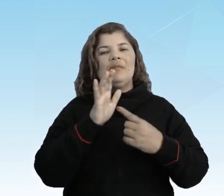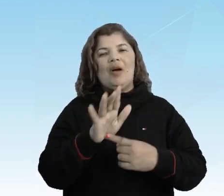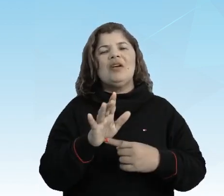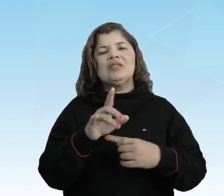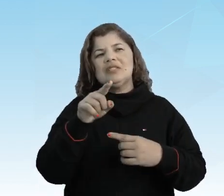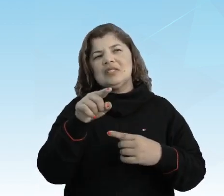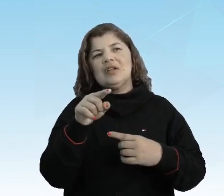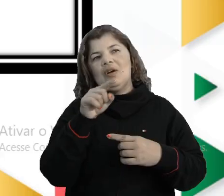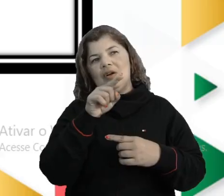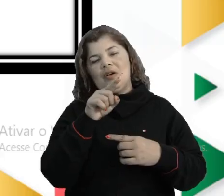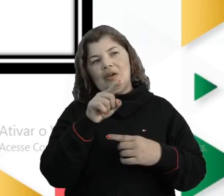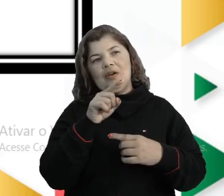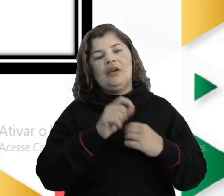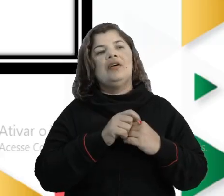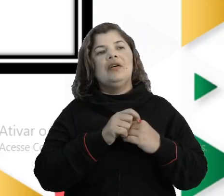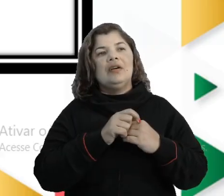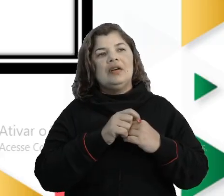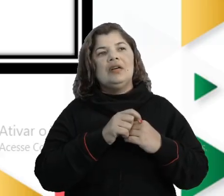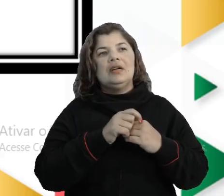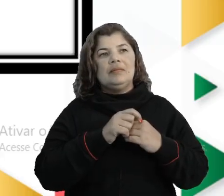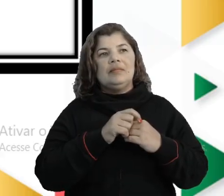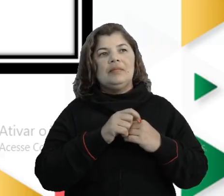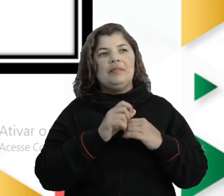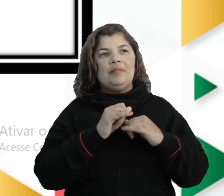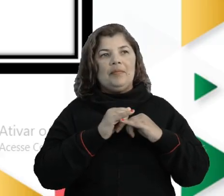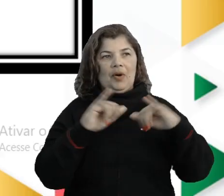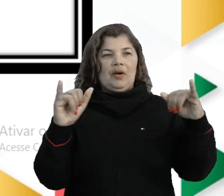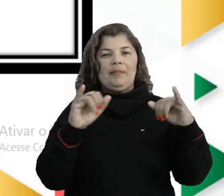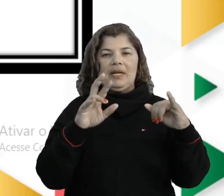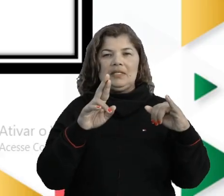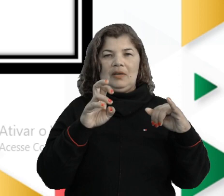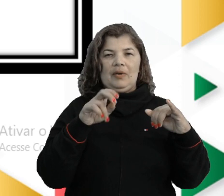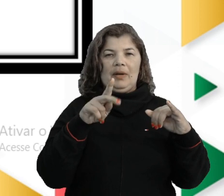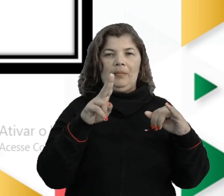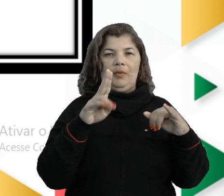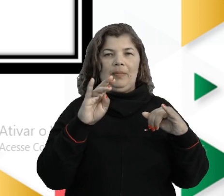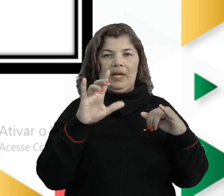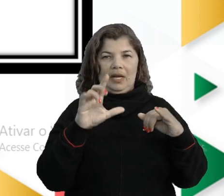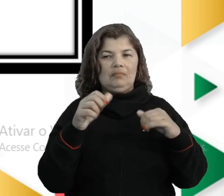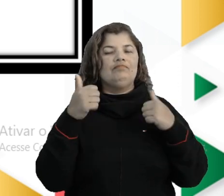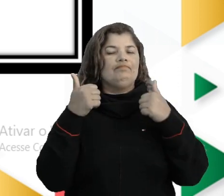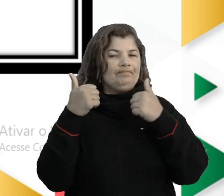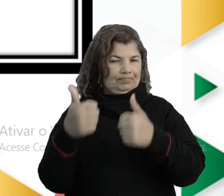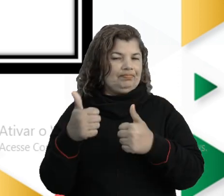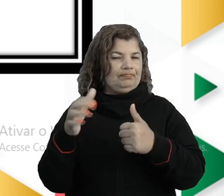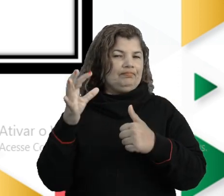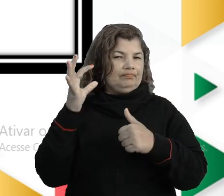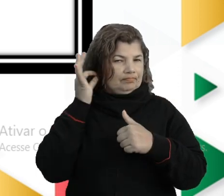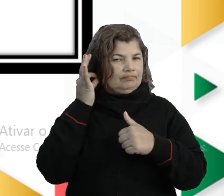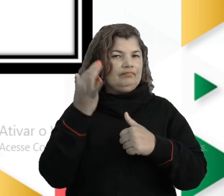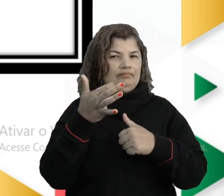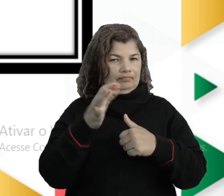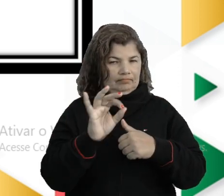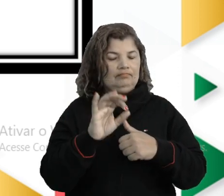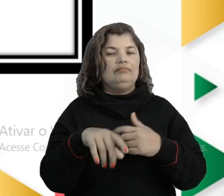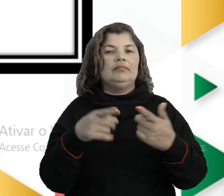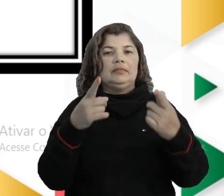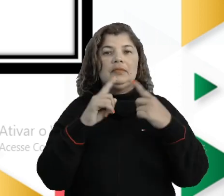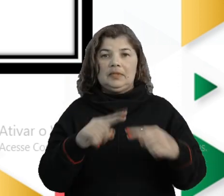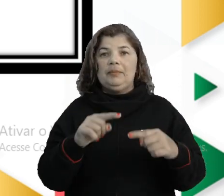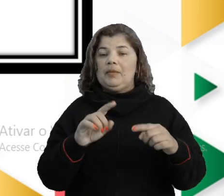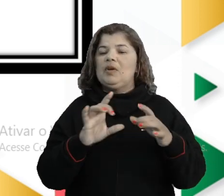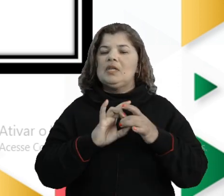cima dela. Veja, Proclamação da República, 10. Depois a gente teve a liberdade de imprensa, a liberdade